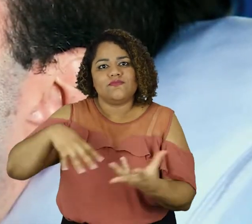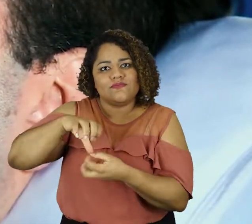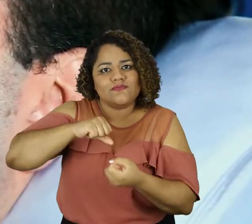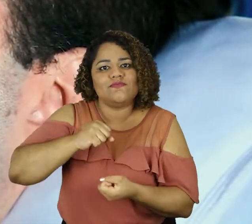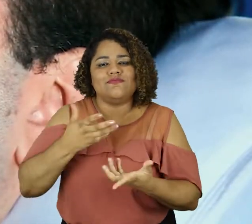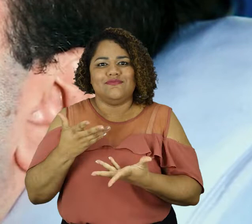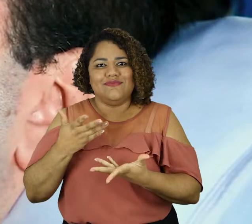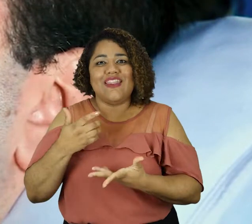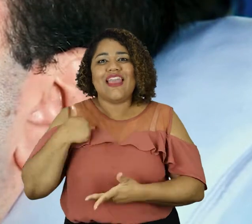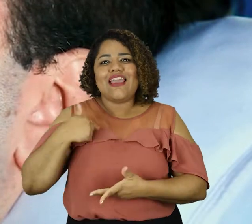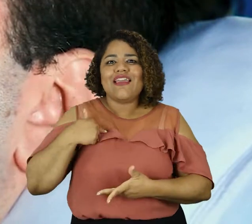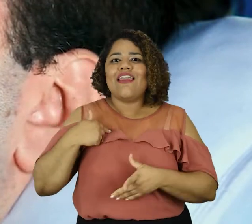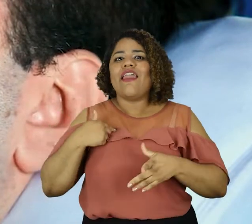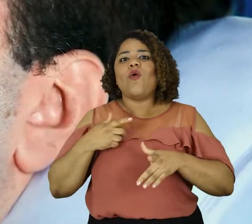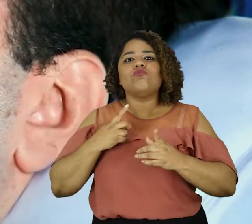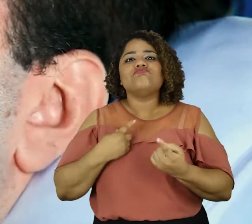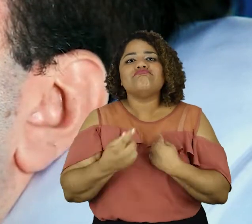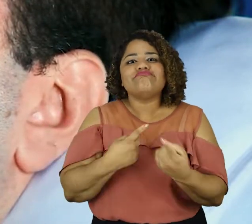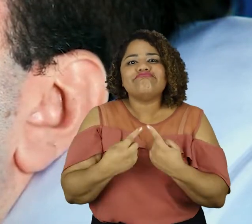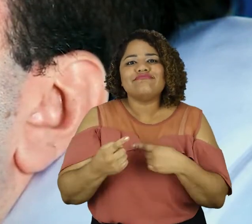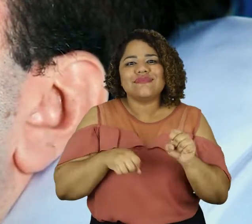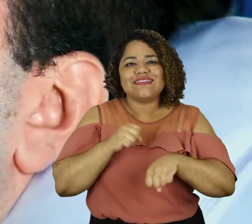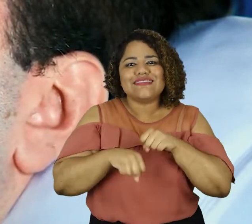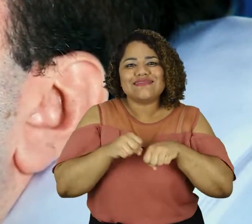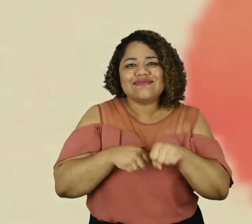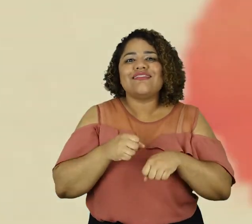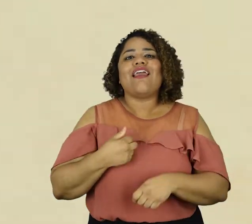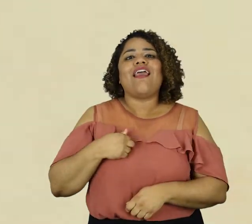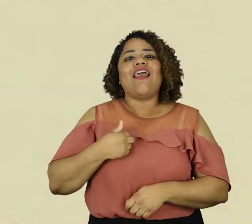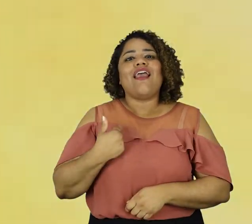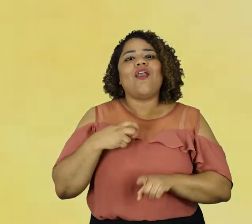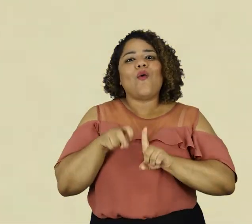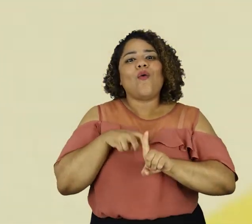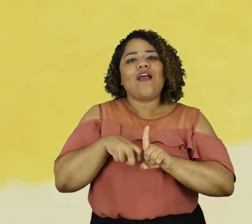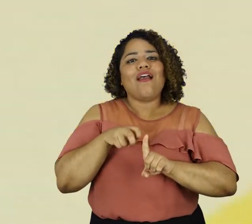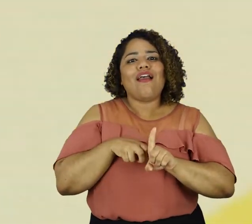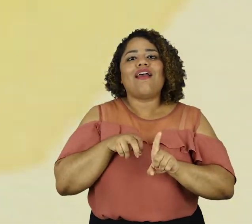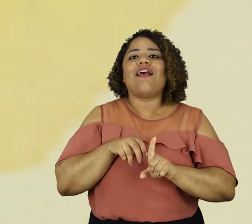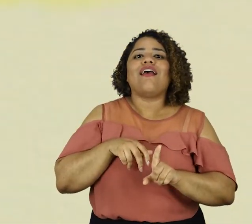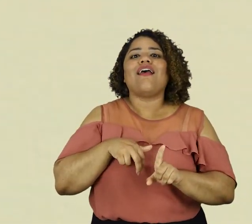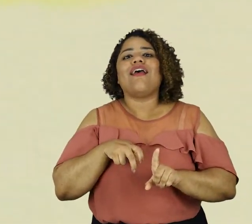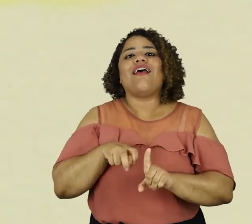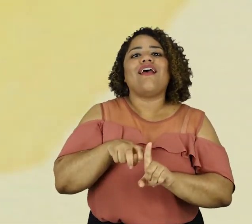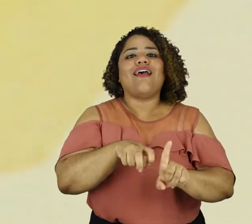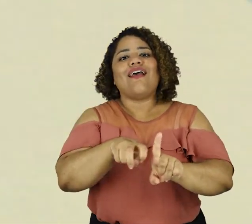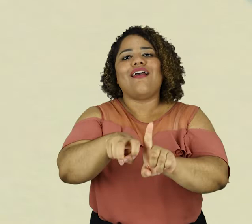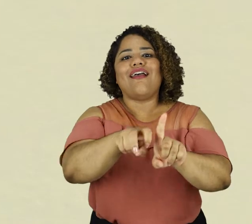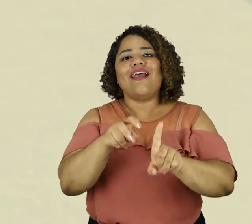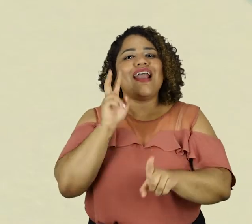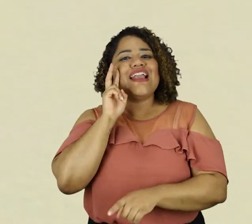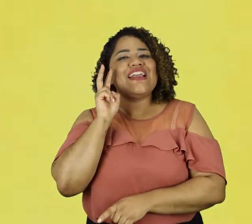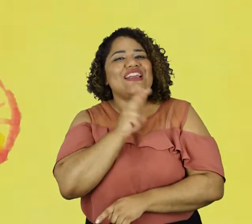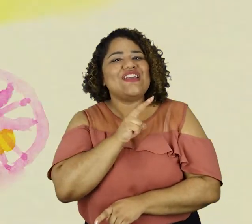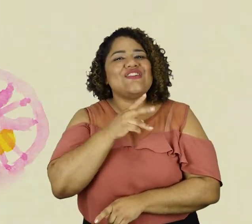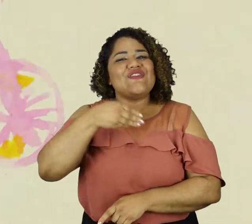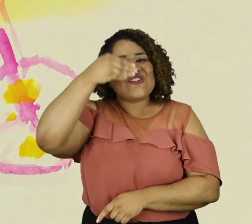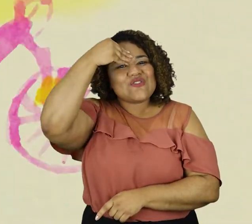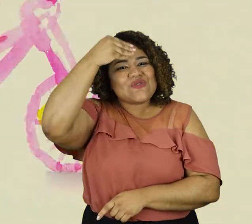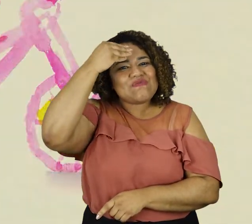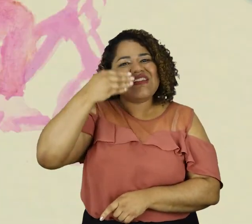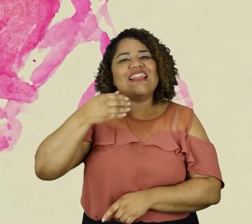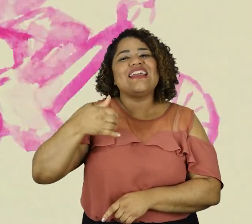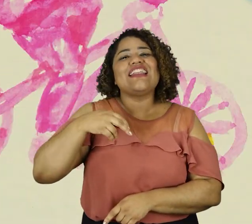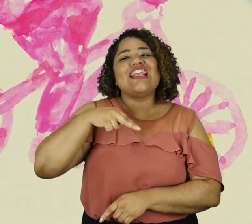minha cadeira motorizada na ciclovia que se tornou um símbolo de São Paulo. E fiquei feliz da vida ao ver minha sobrinha Nicole, então